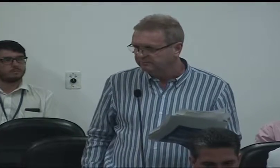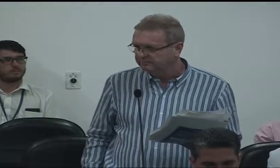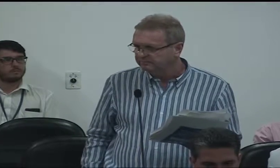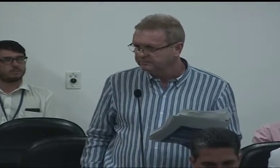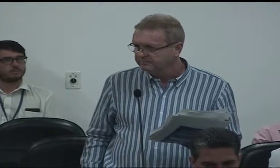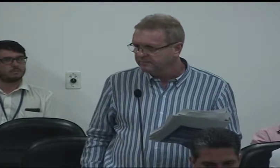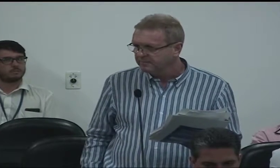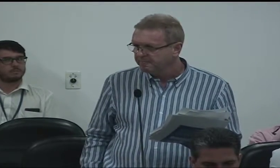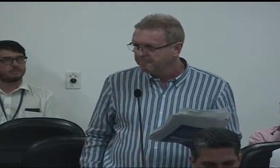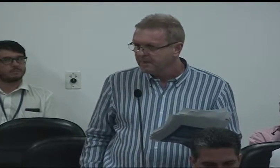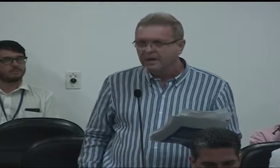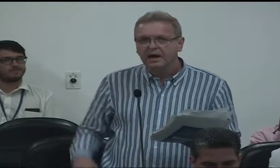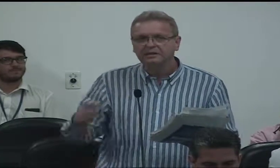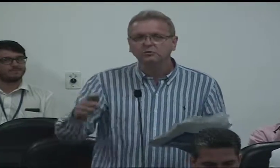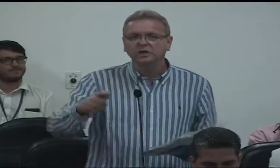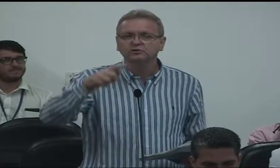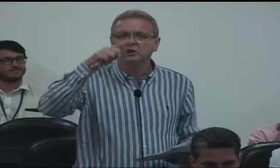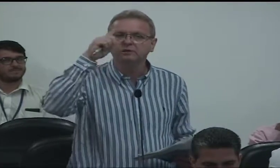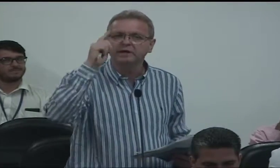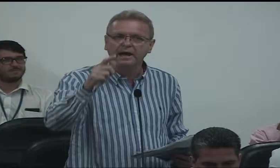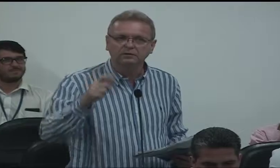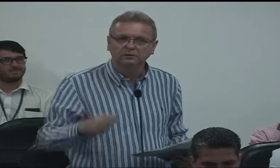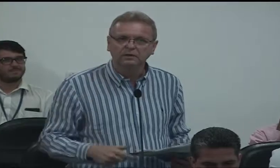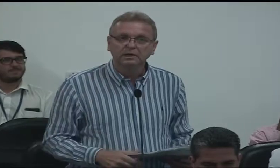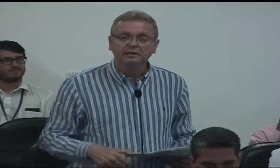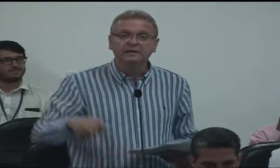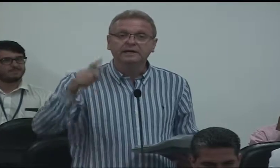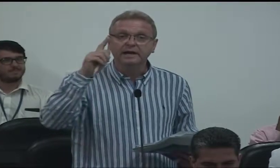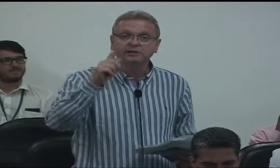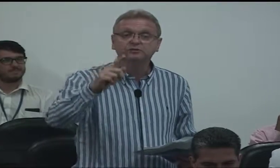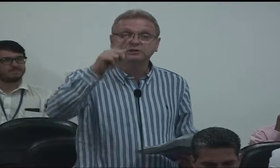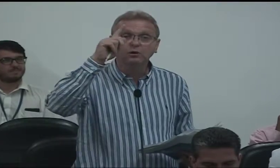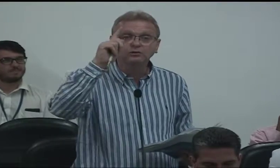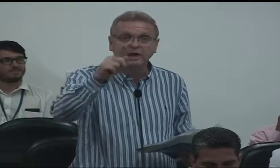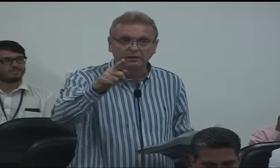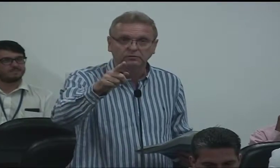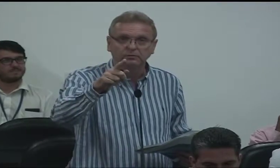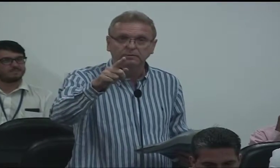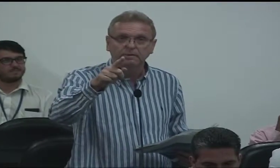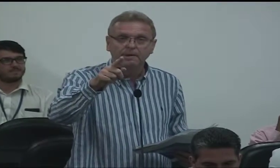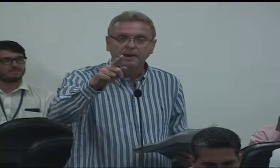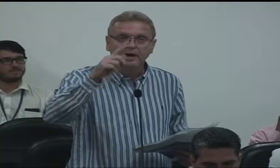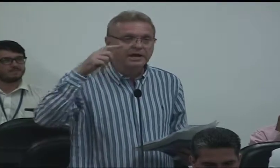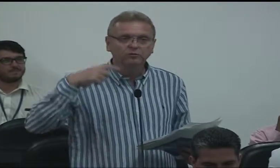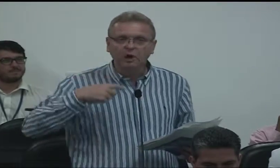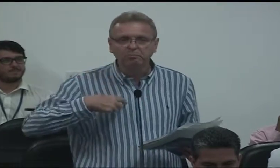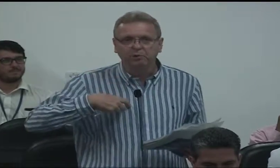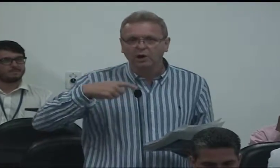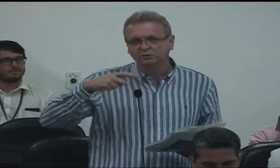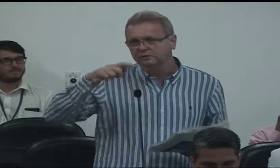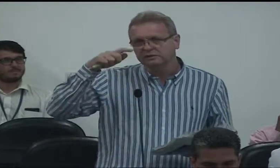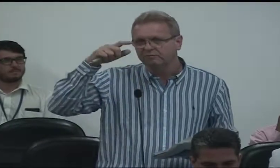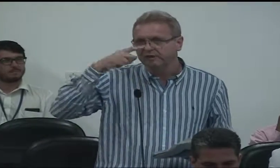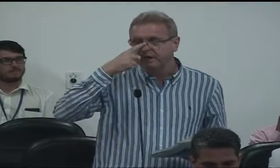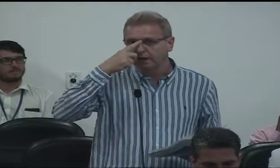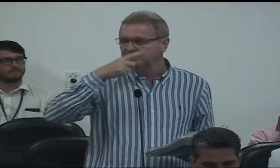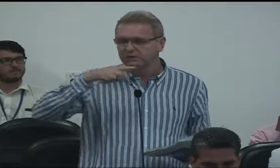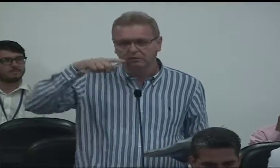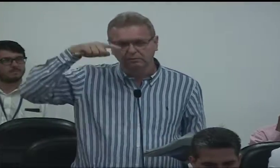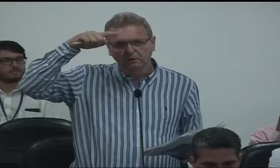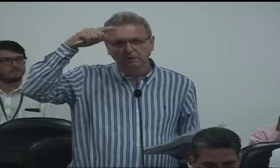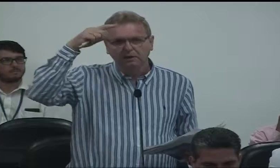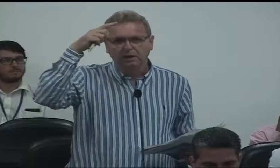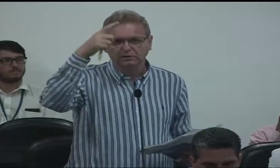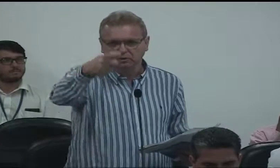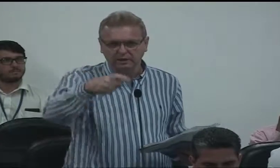Carol. Cada um tem o seu direito de crer do seu jeito. Eu não posso interferir na